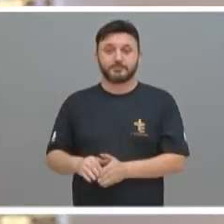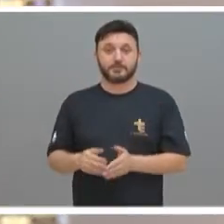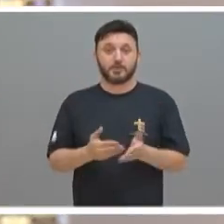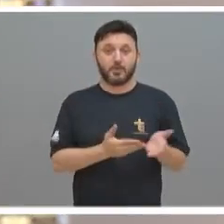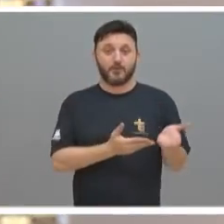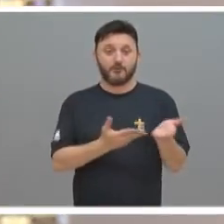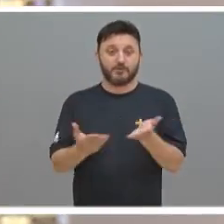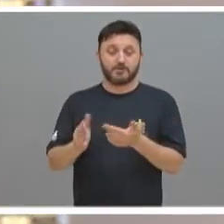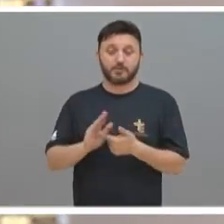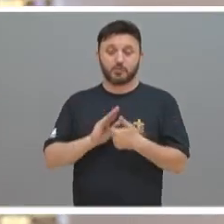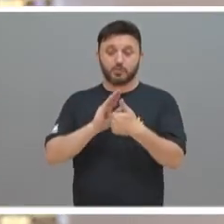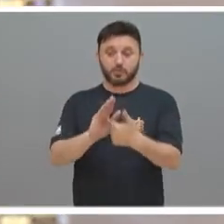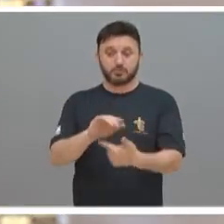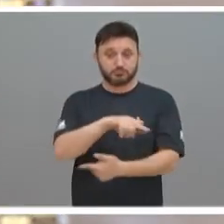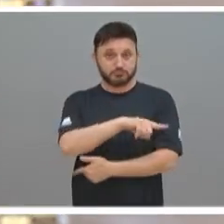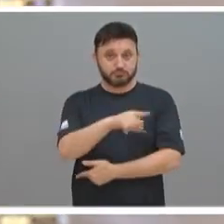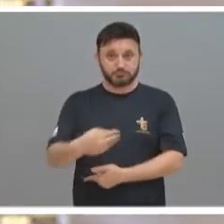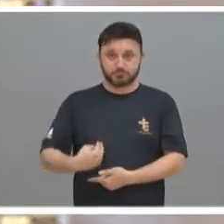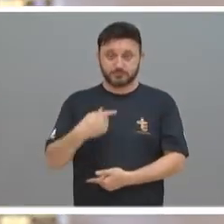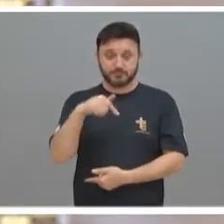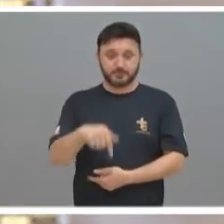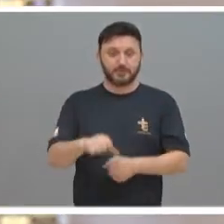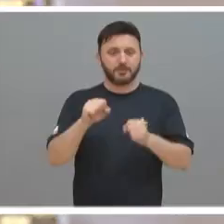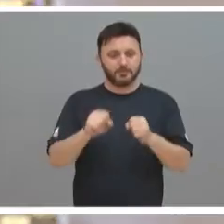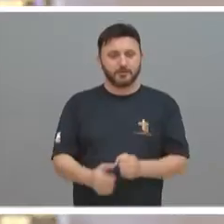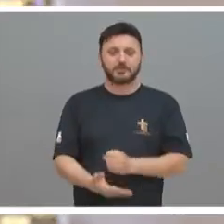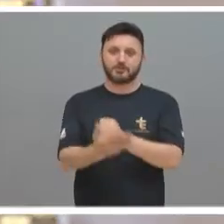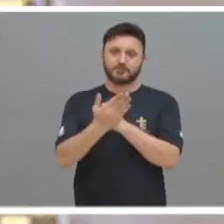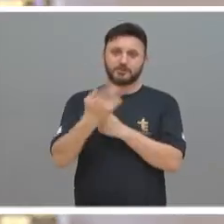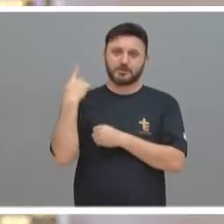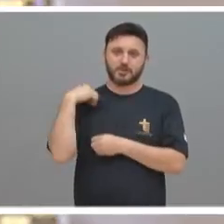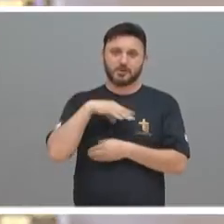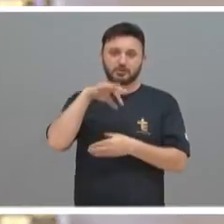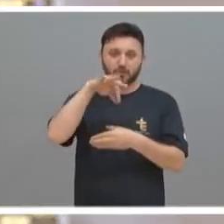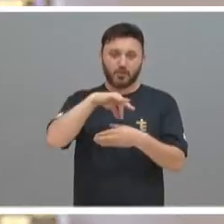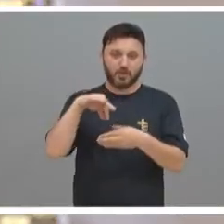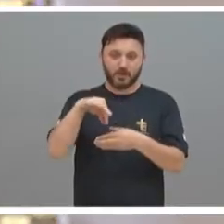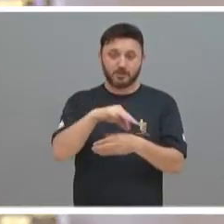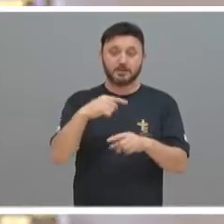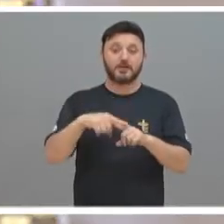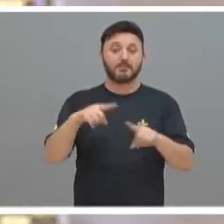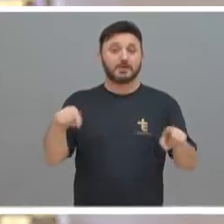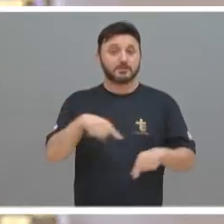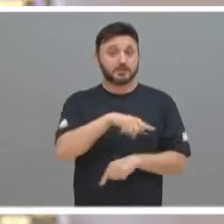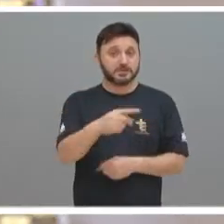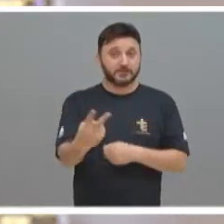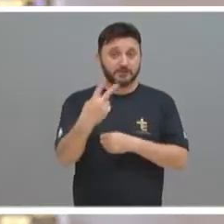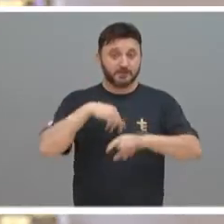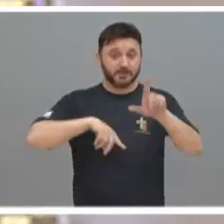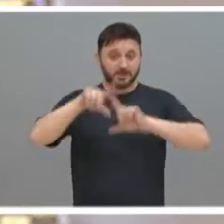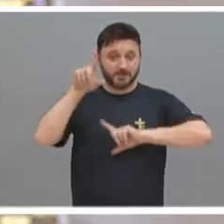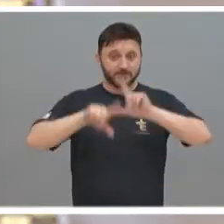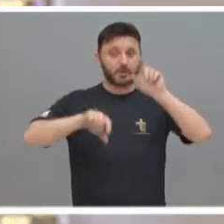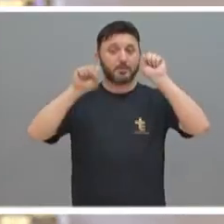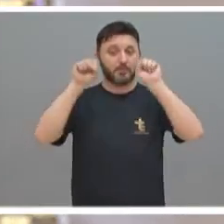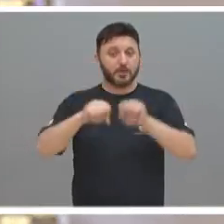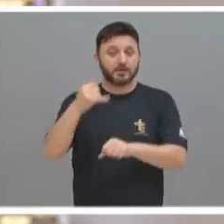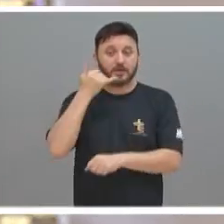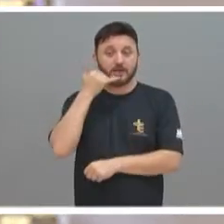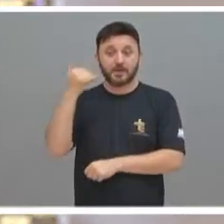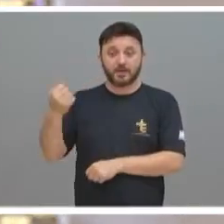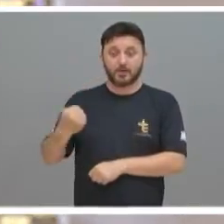das oferendas. Você que está aqui, seja generoso em sua oferta material. Você que nos acompanha, ligue